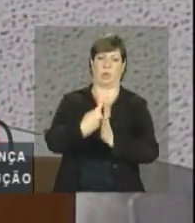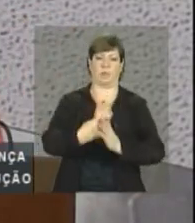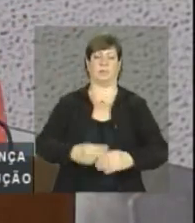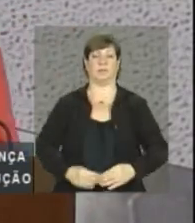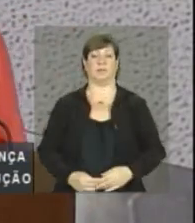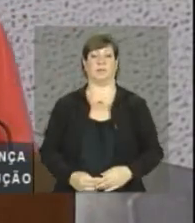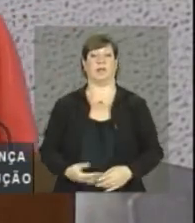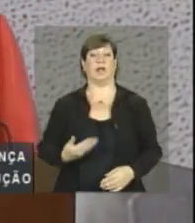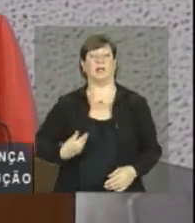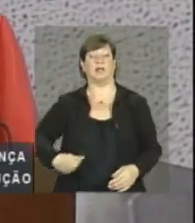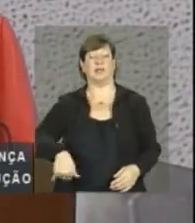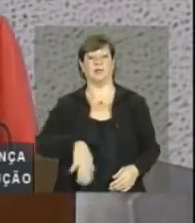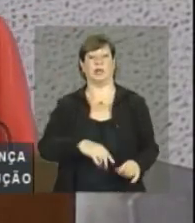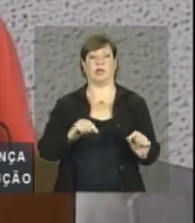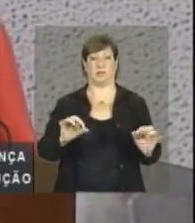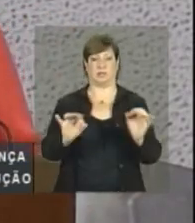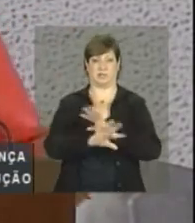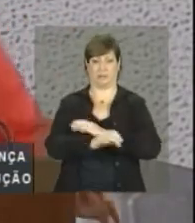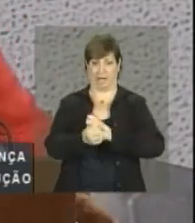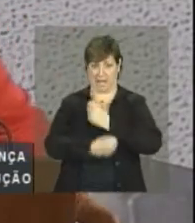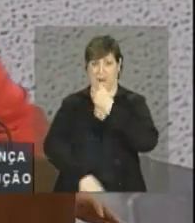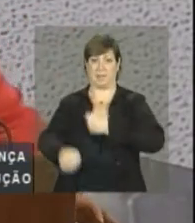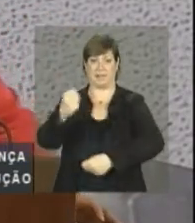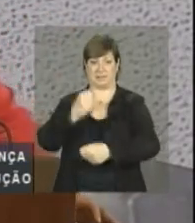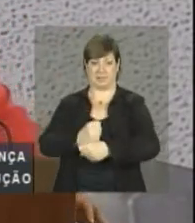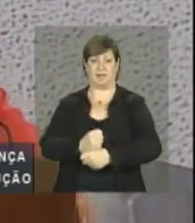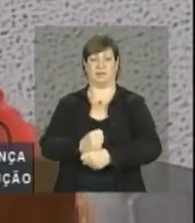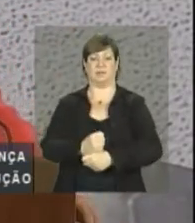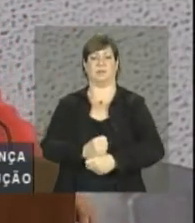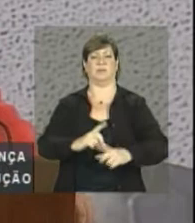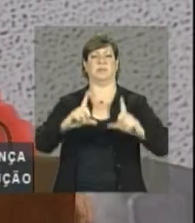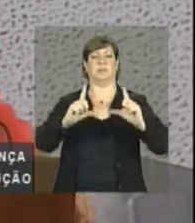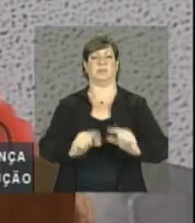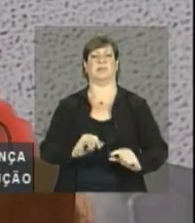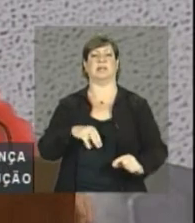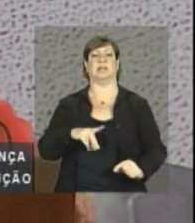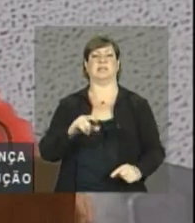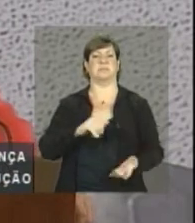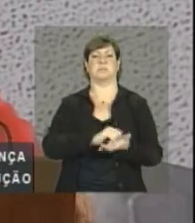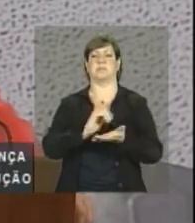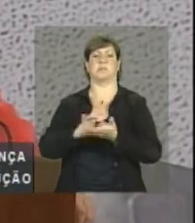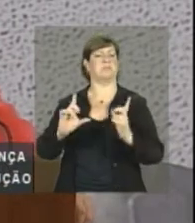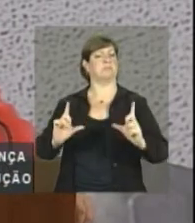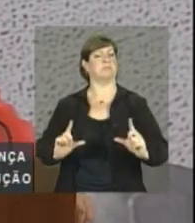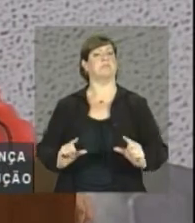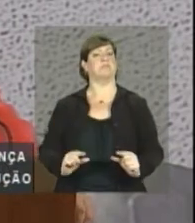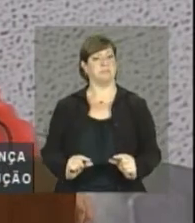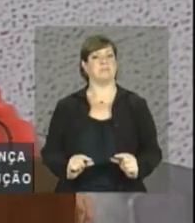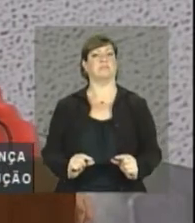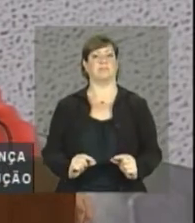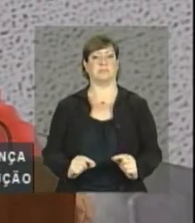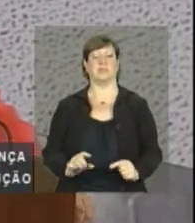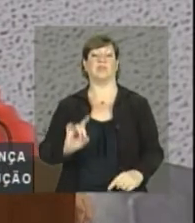Nós encerramos 2011 com o menor índice de desemprego da história,